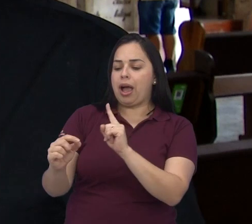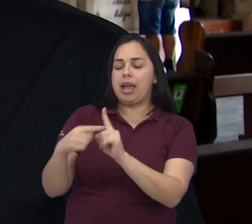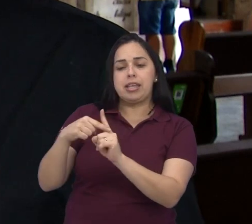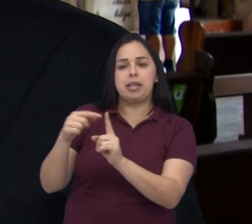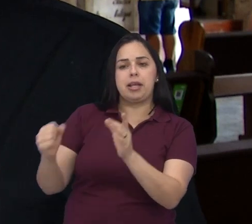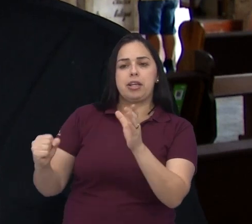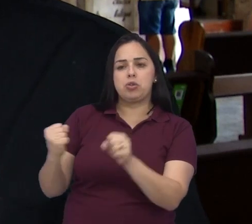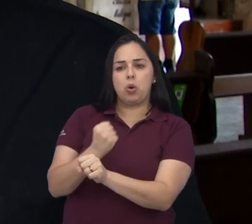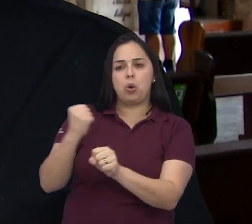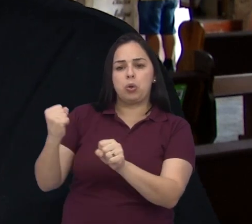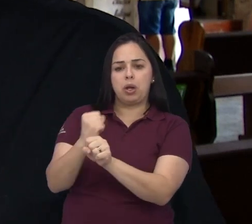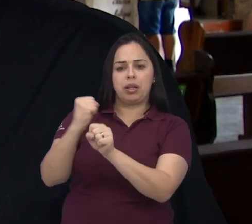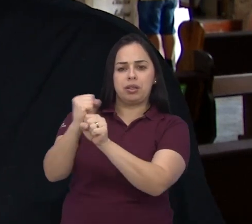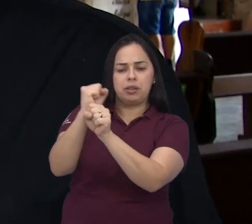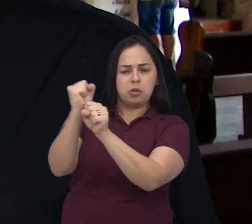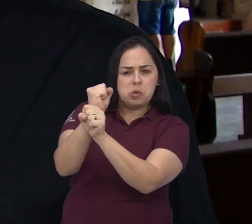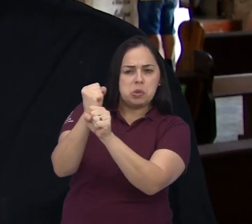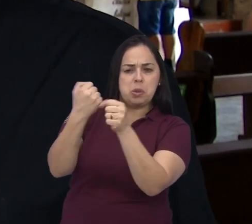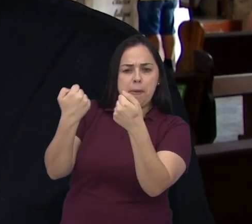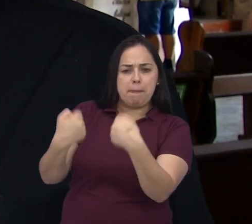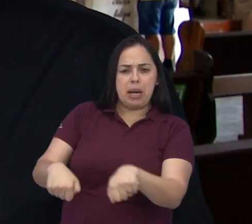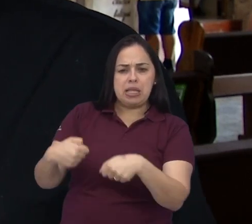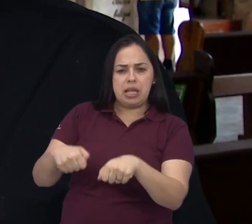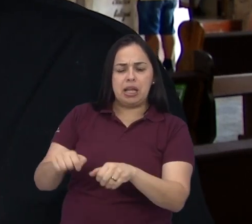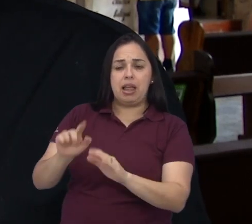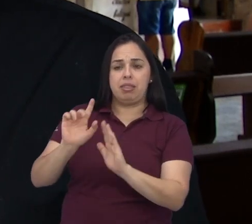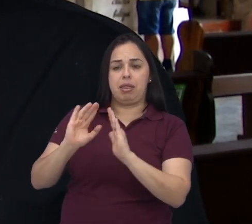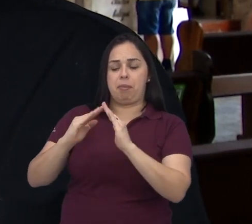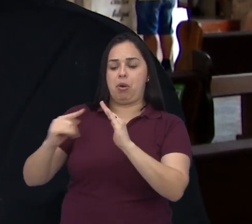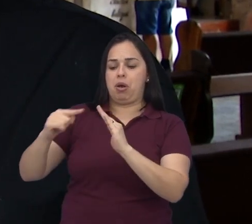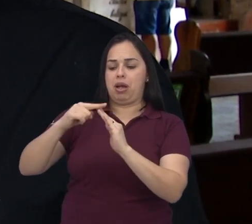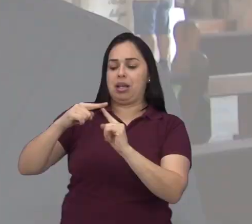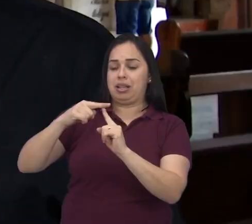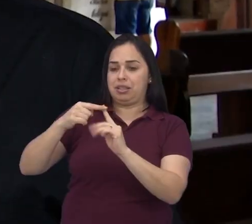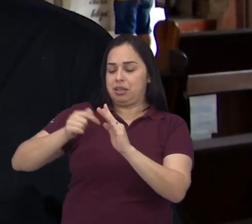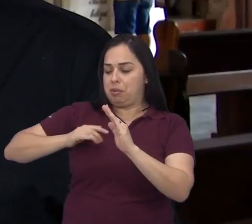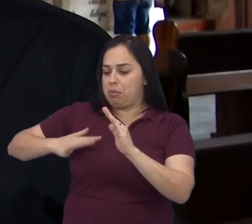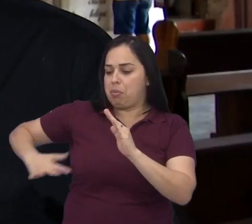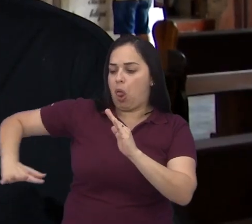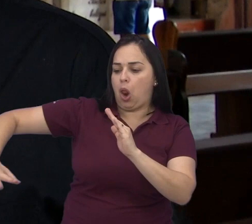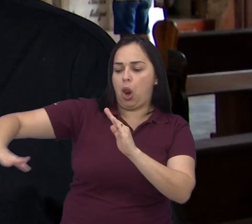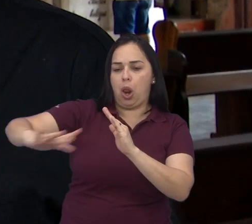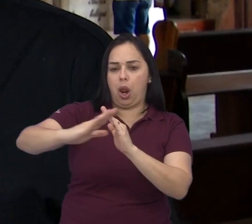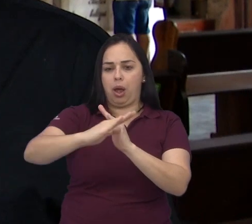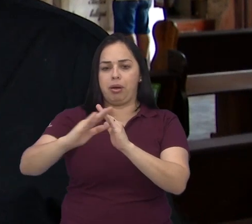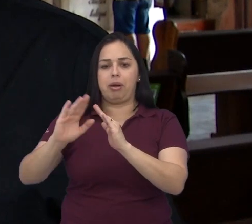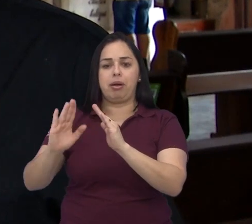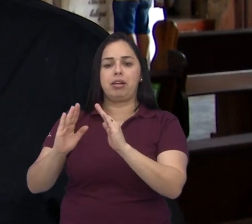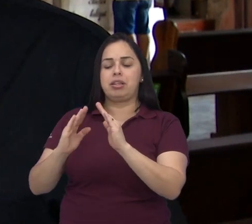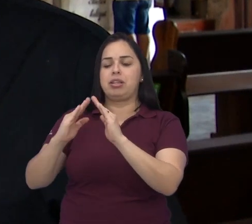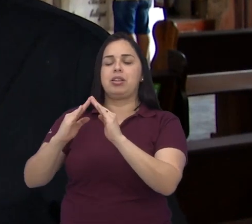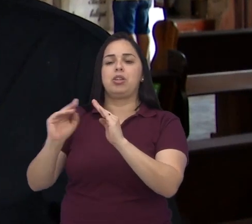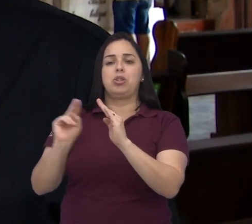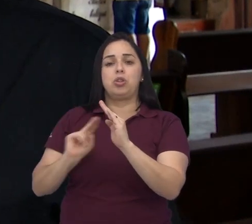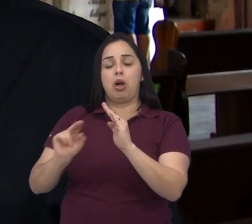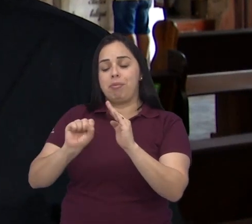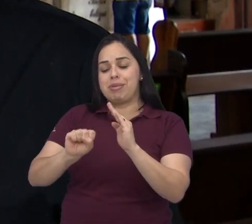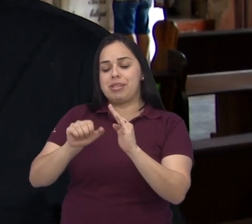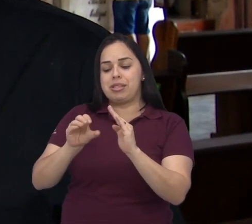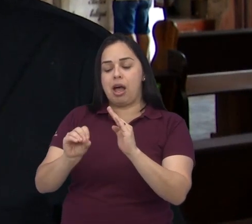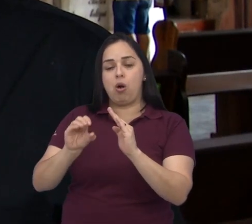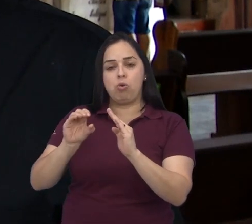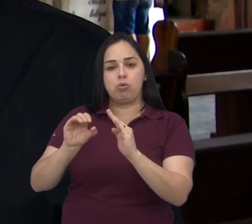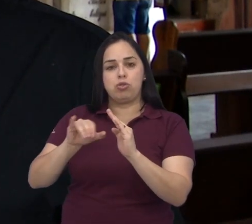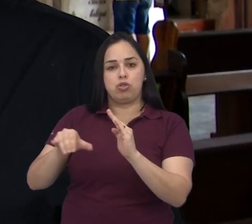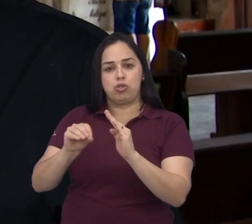uma capela que depois se tornaria também uma futura vila, né? O padroeiro São José, que deu até o nome à cidade,